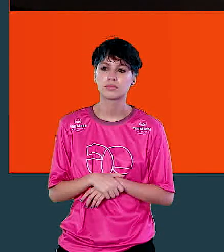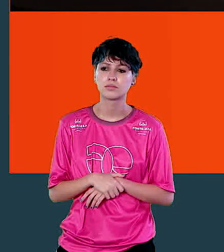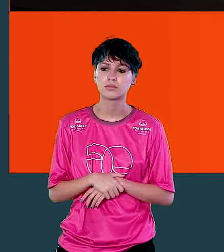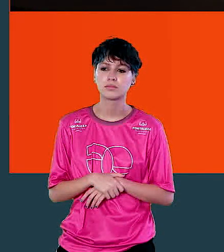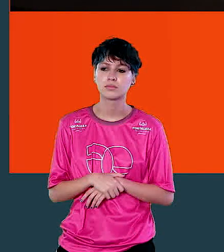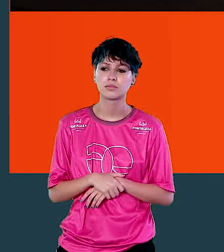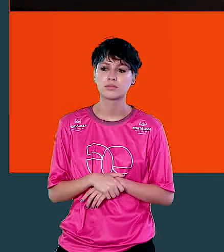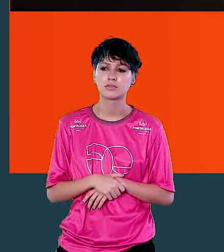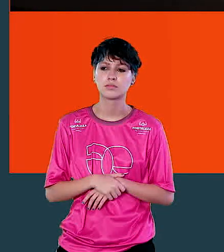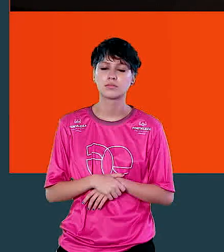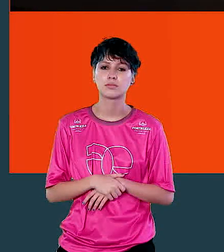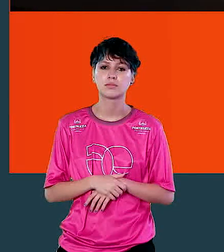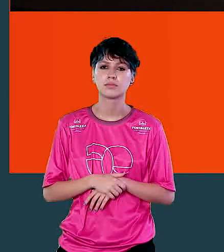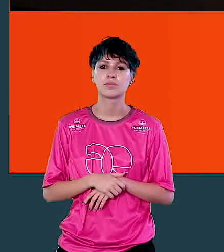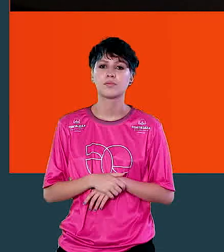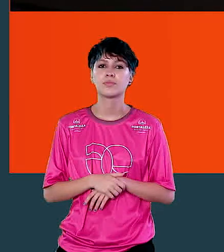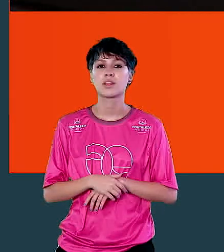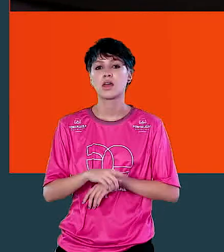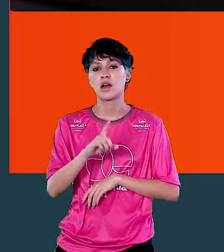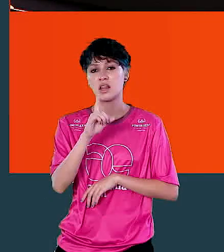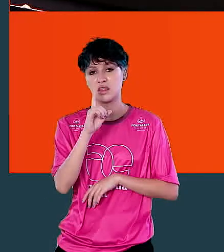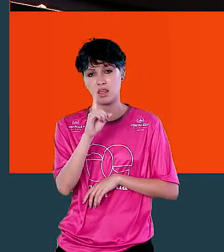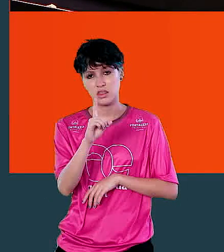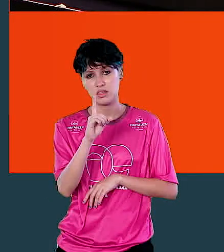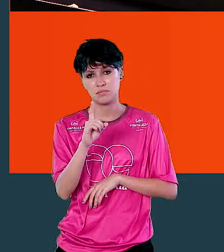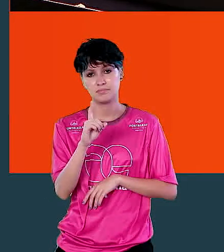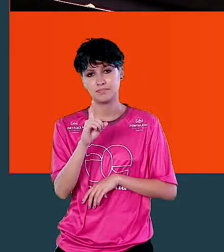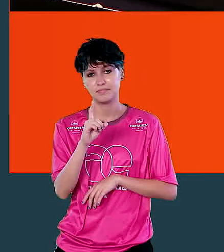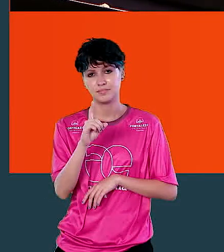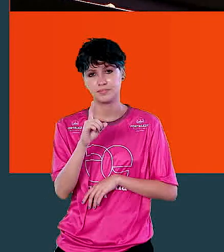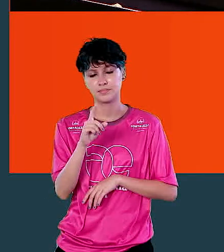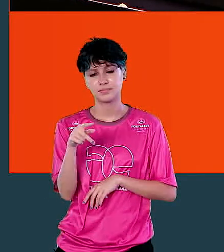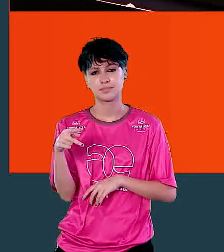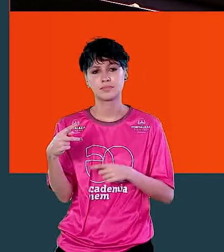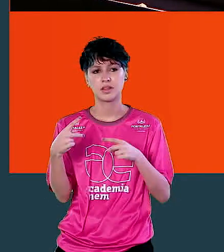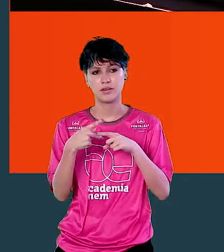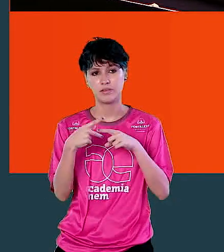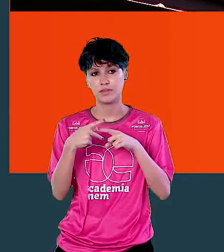Na letra D, tu vai puxar uma setinha e tu vai escrever